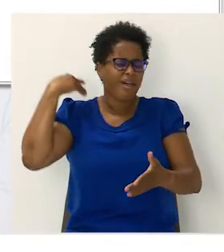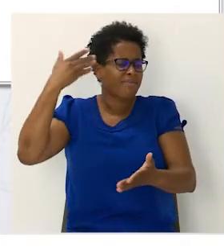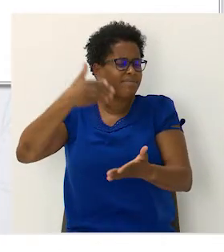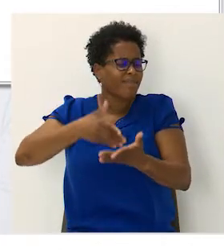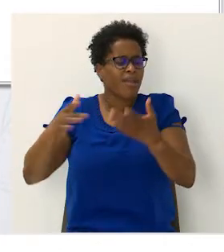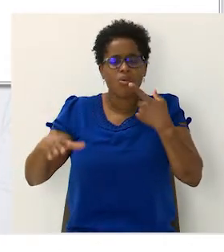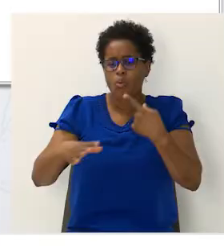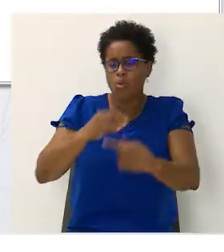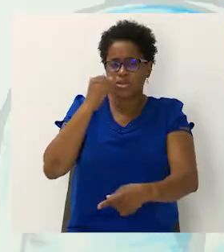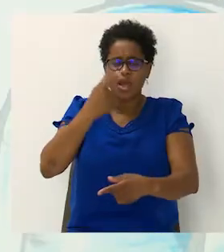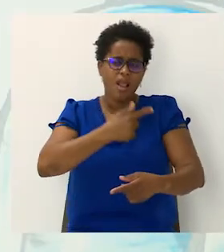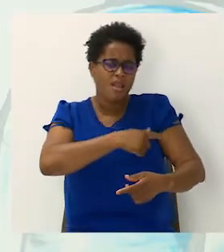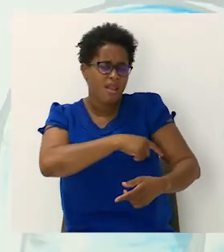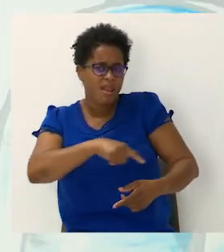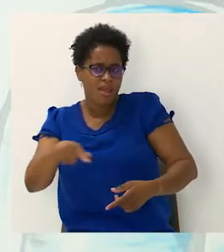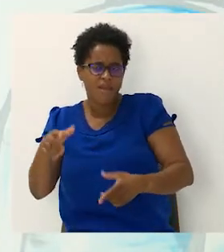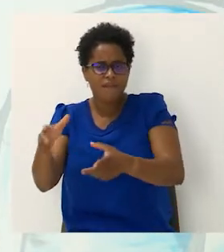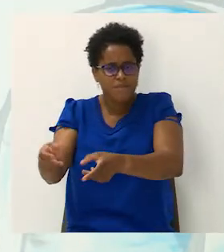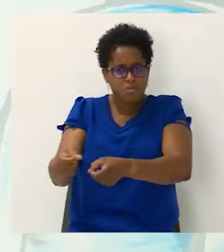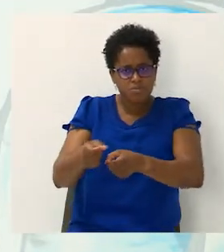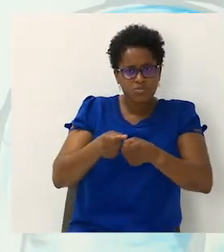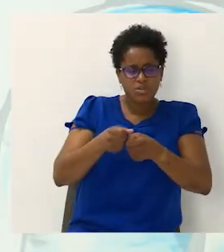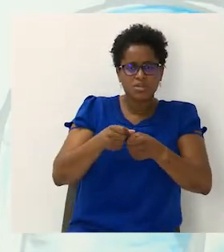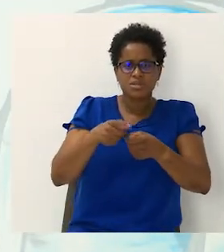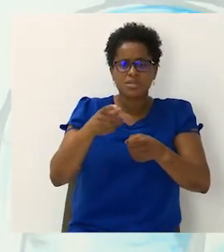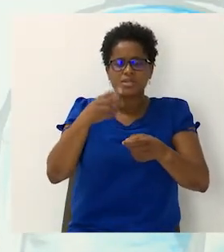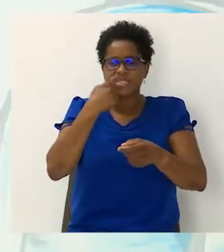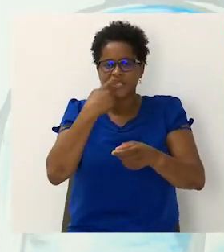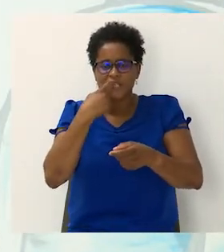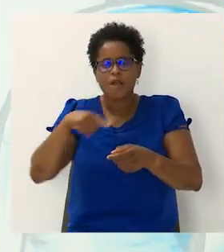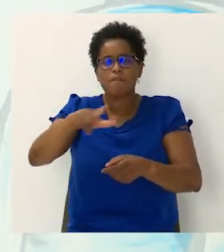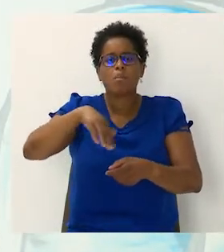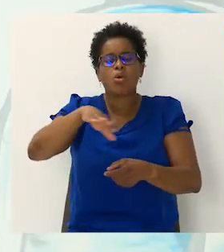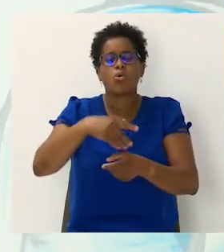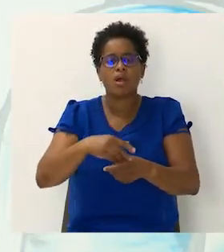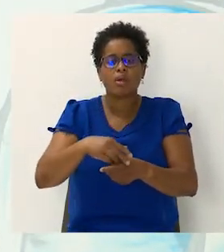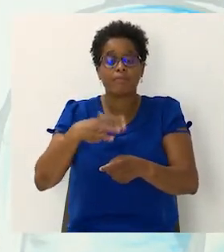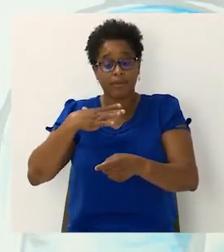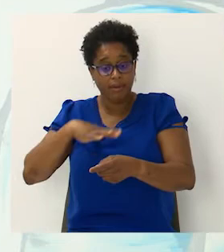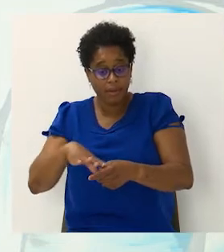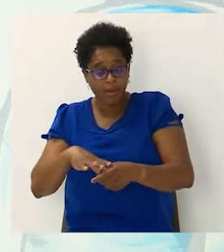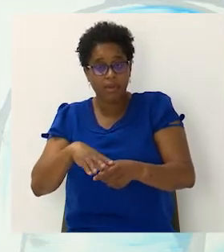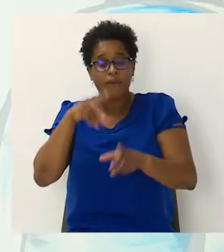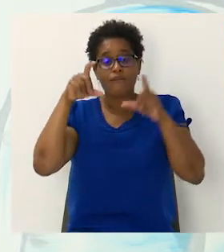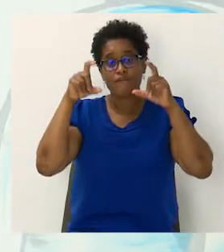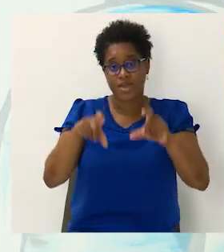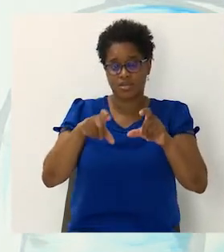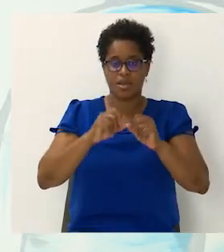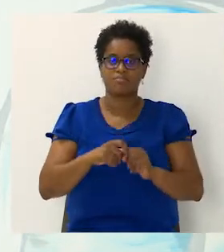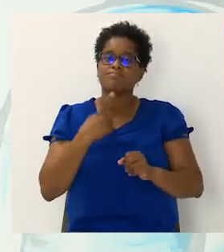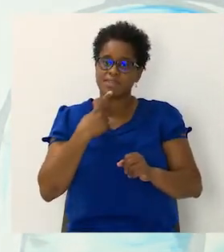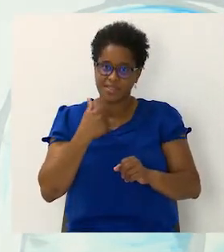conseguirem levar blocos de pedras para o lugar onde queriam fixá-los. Tá